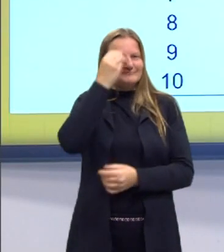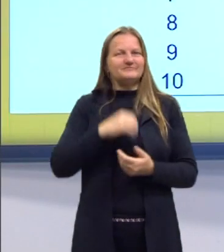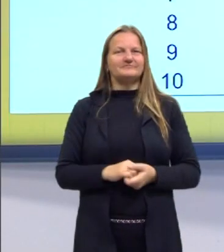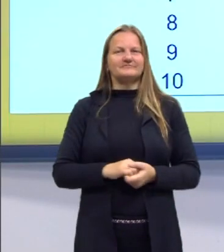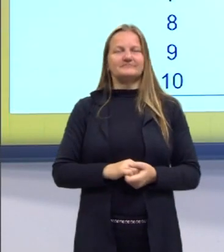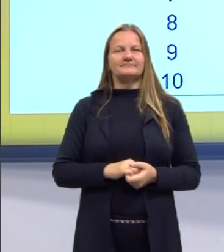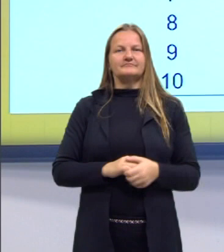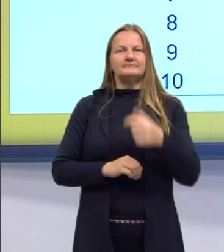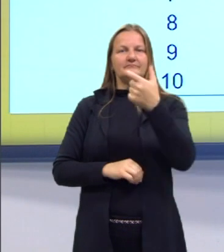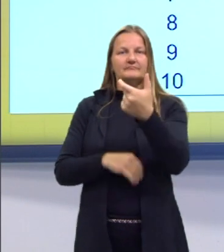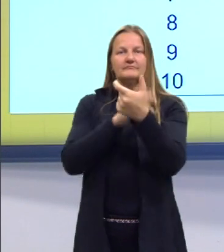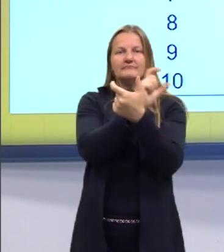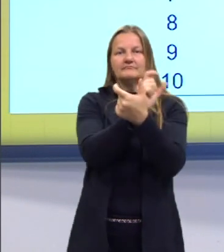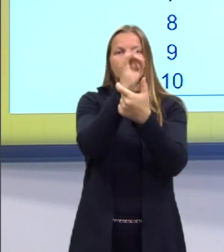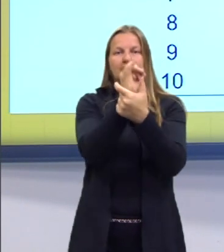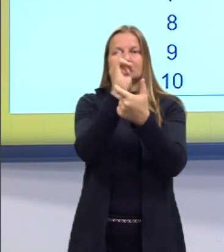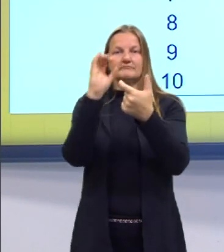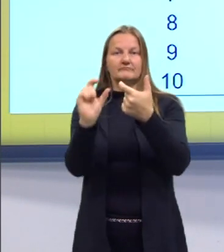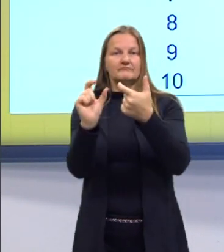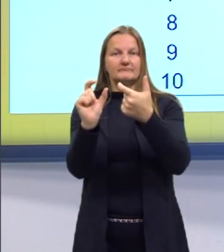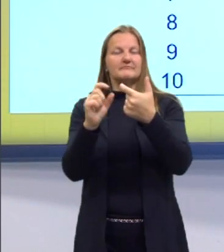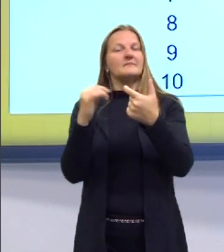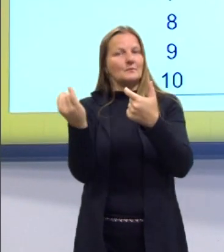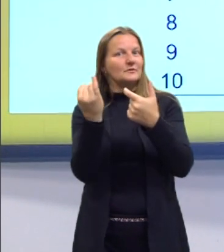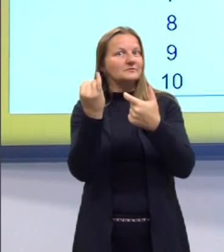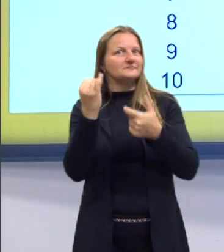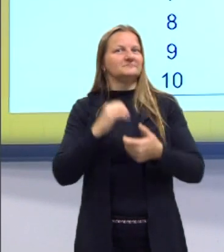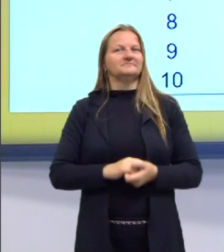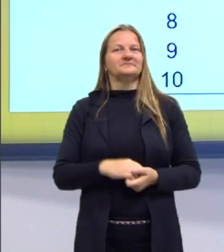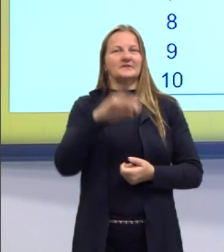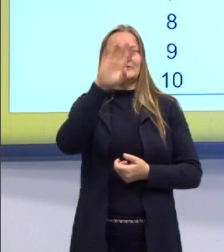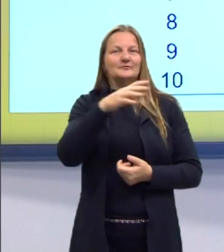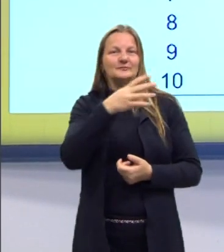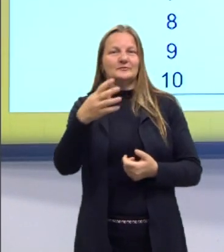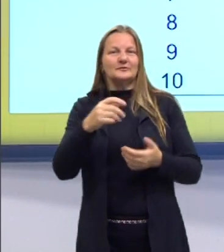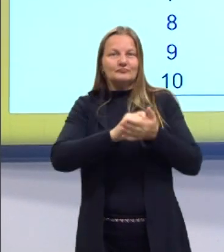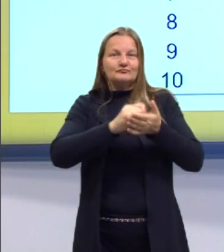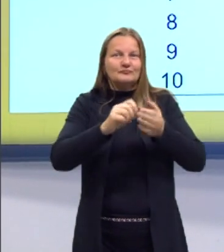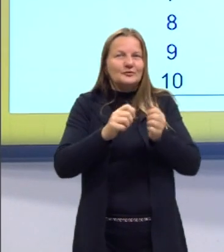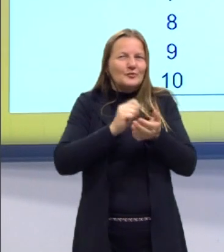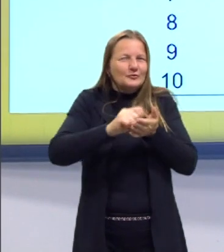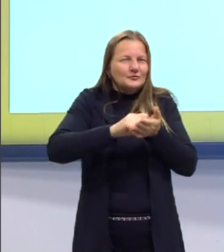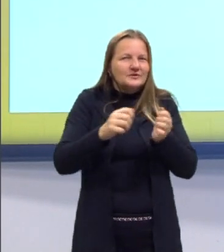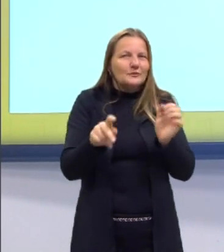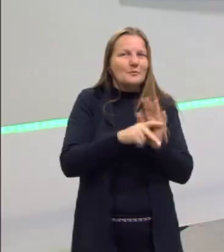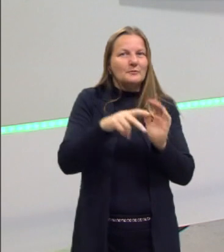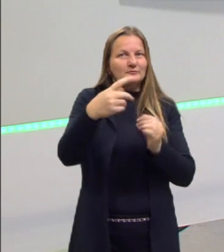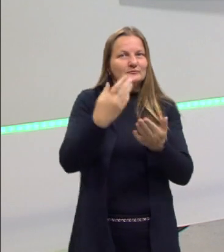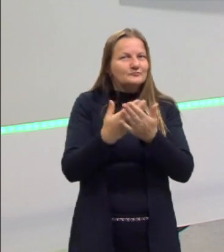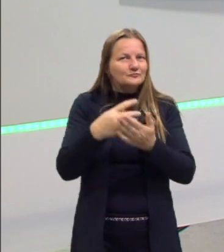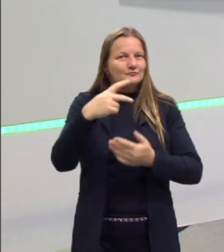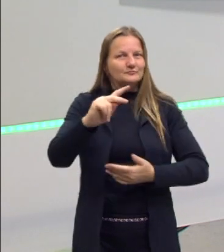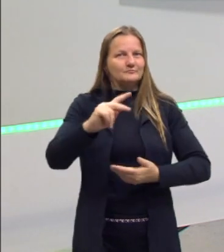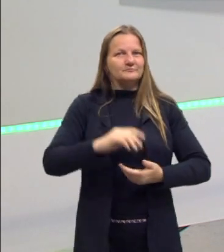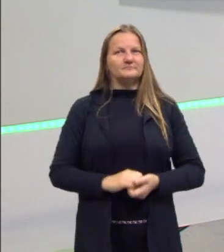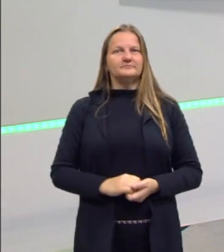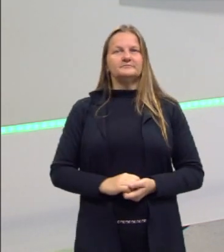e sufixo então fundamental aí peço a tabelinha escrita para na hora de estudar